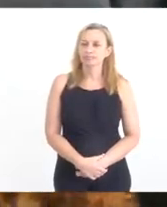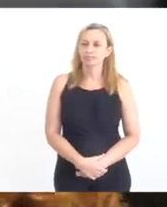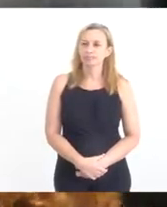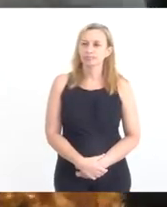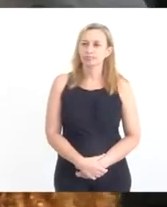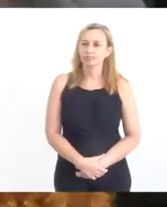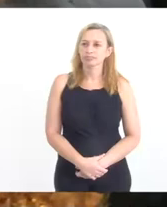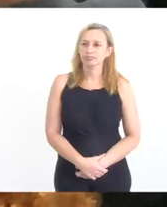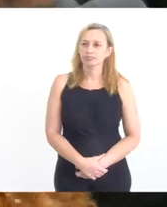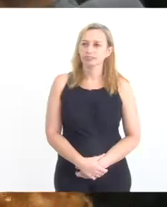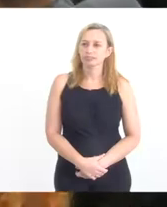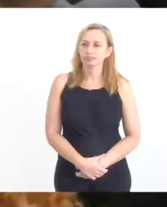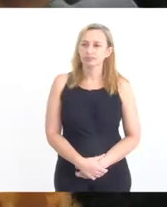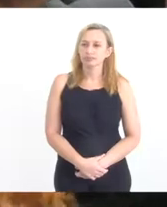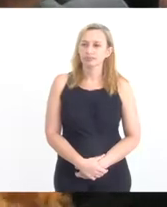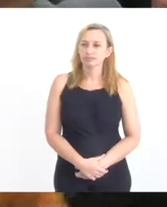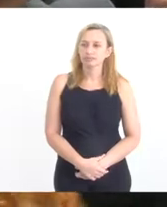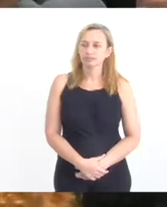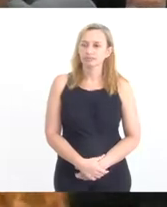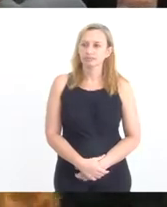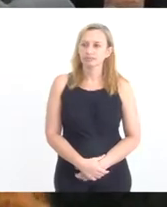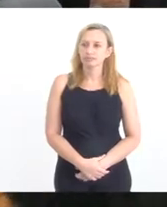E aí